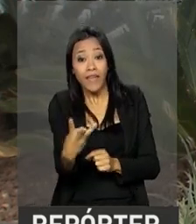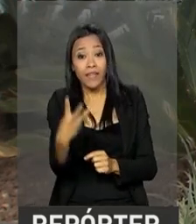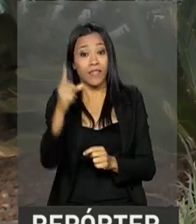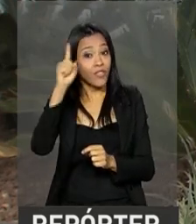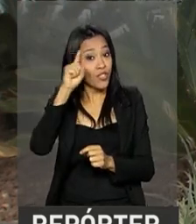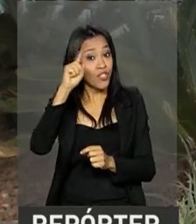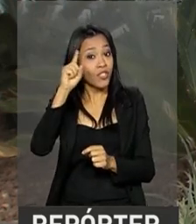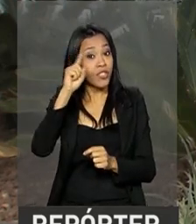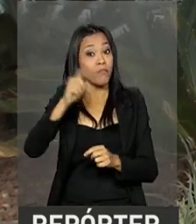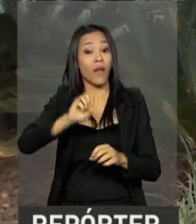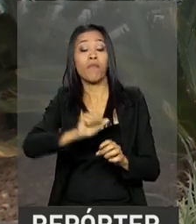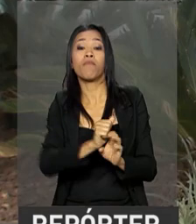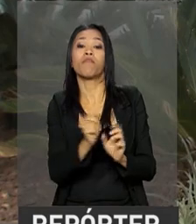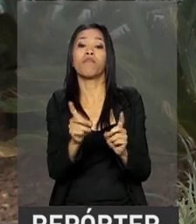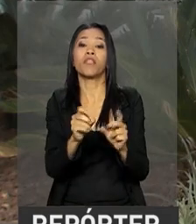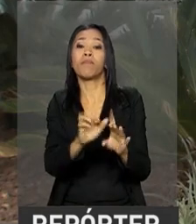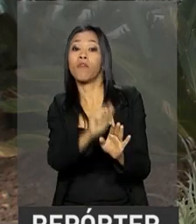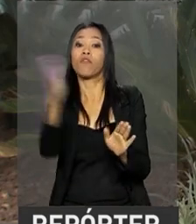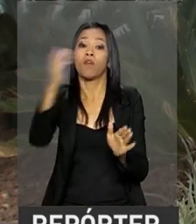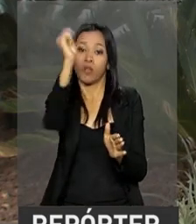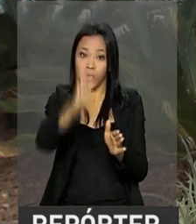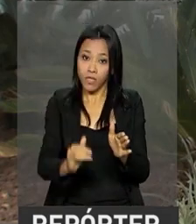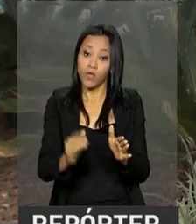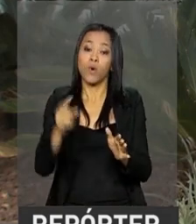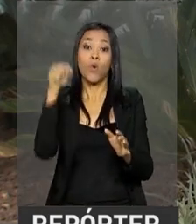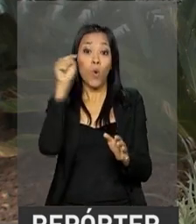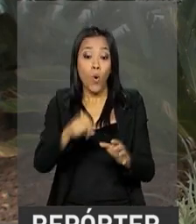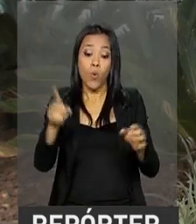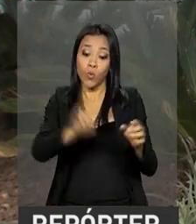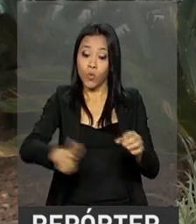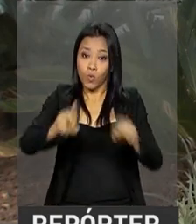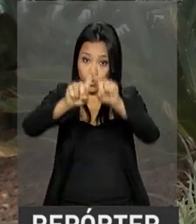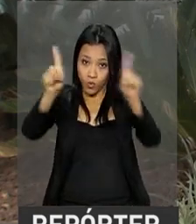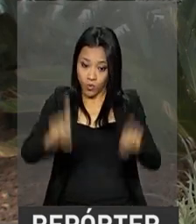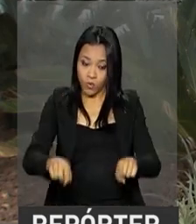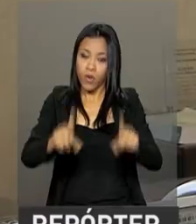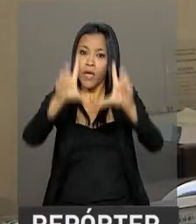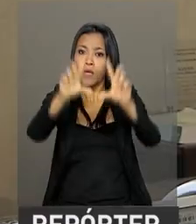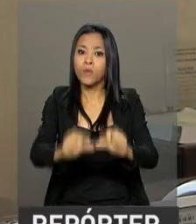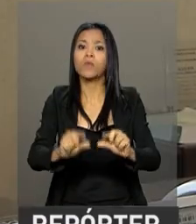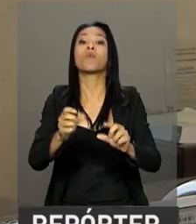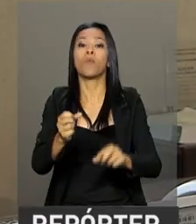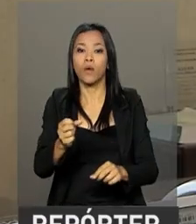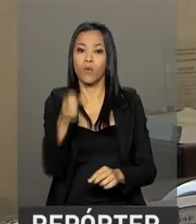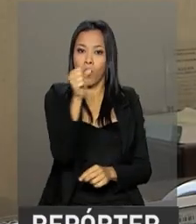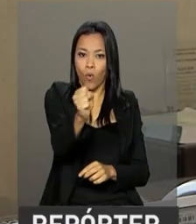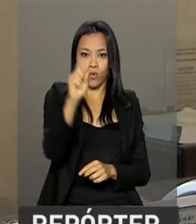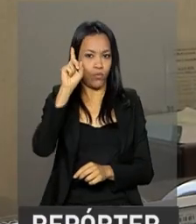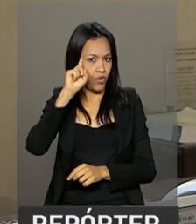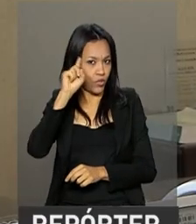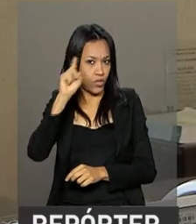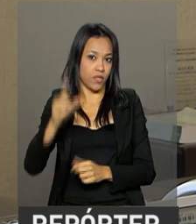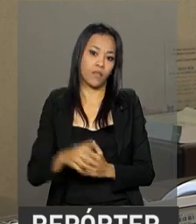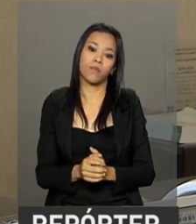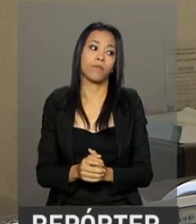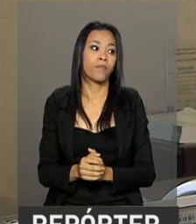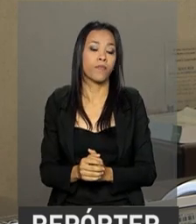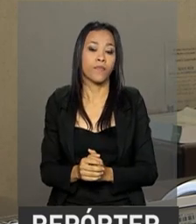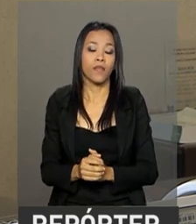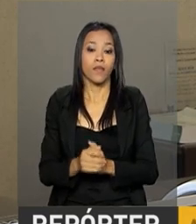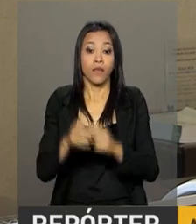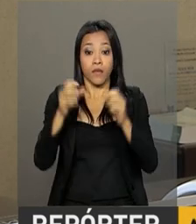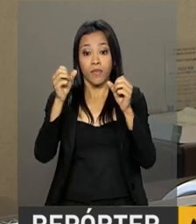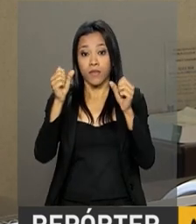do país. Com o portal, esse tempo vai ser reduzido para 8 dias. O portal único de comércio exterior pode